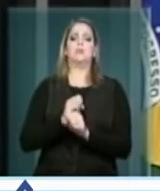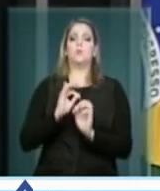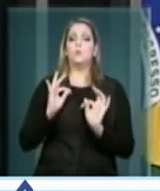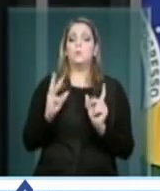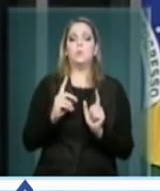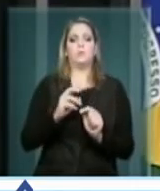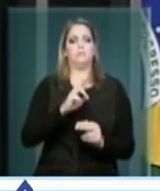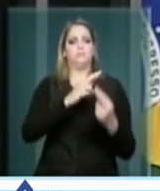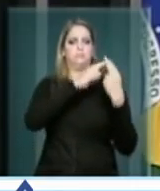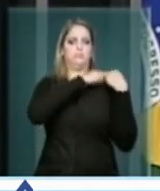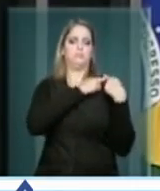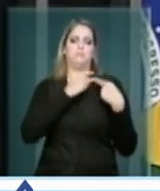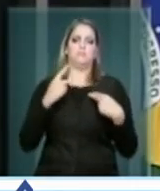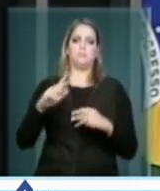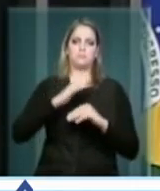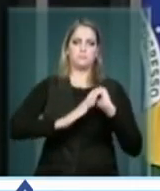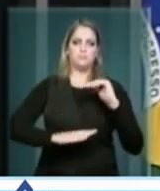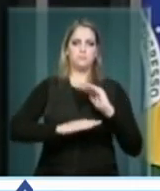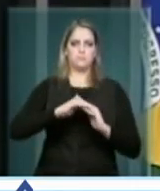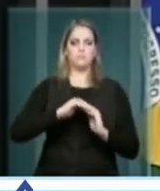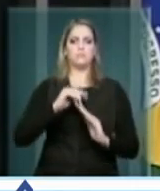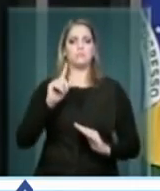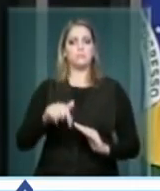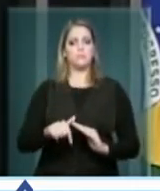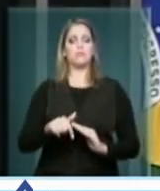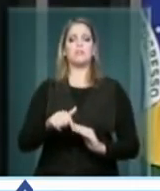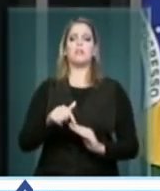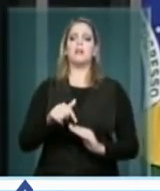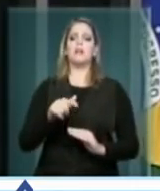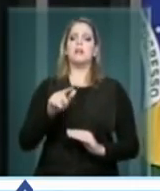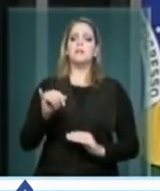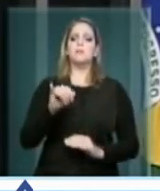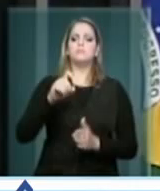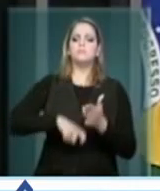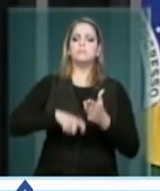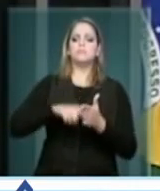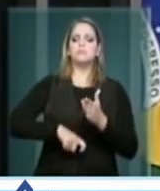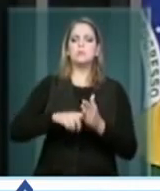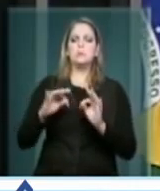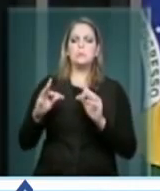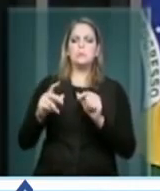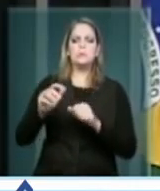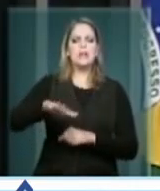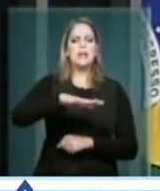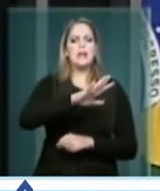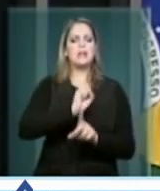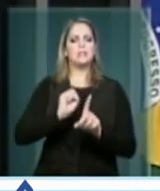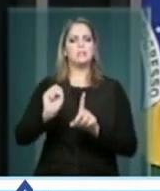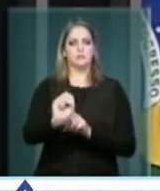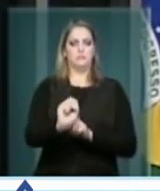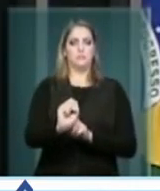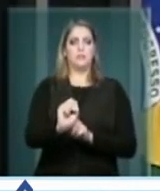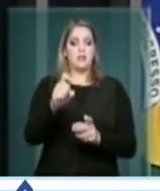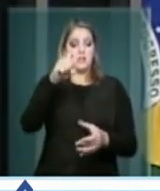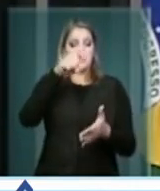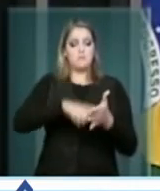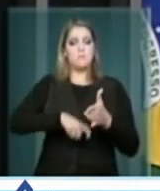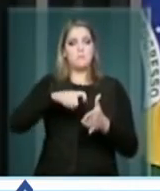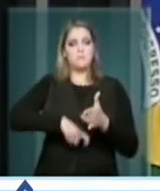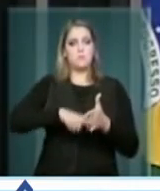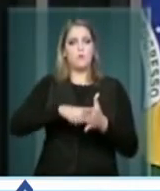que incidam sobre operações, bens e documentos e pessoas físicas ou jurídicas. Se a carga de impostos é